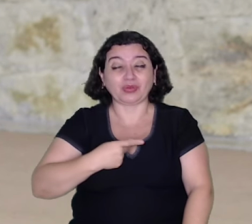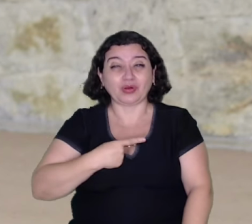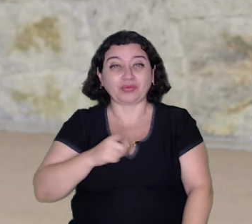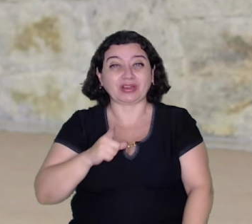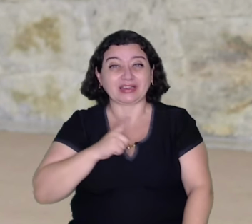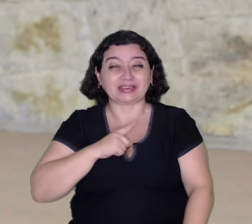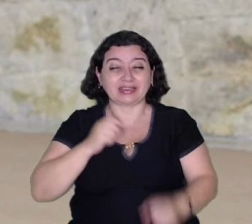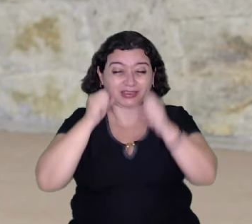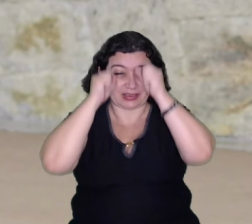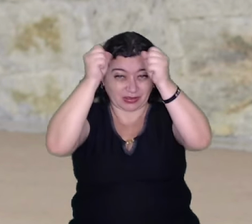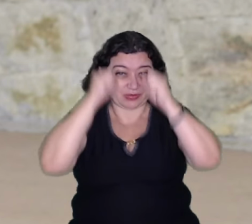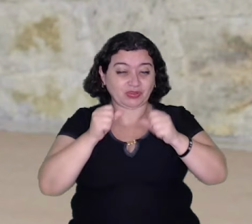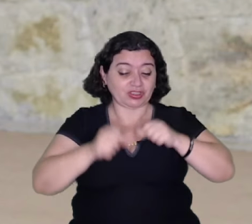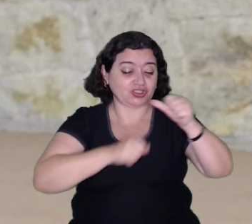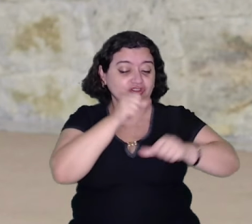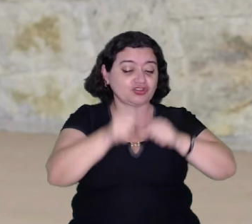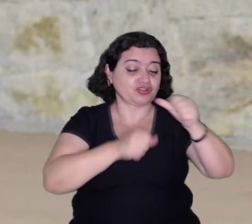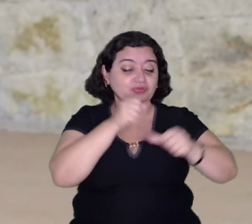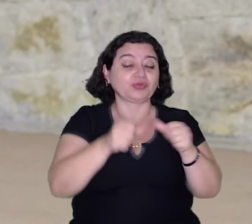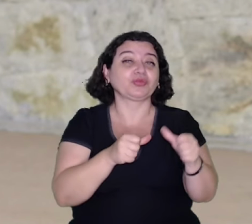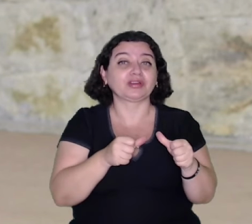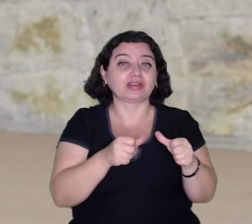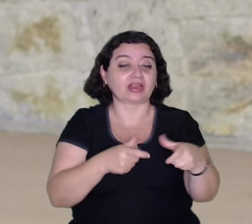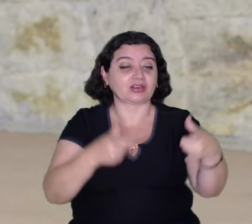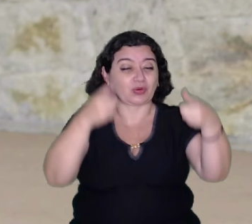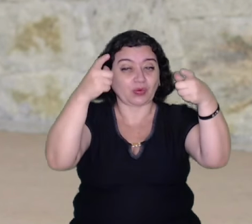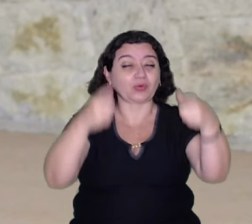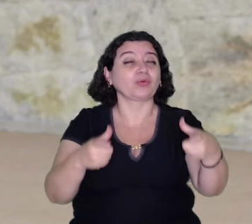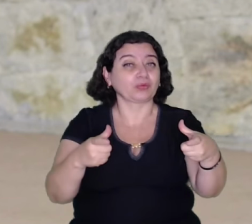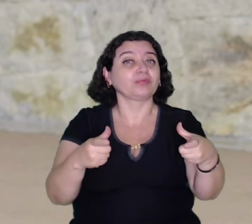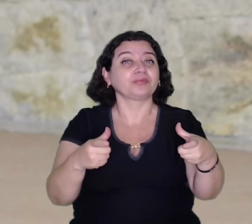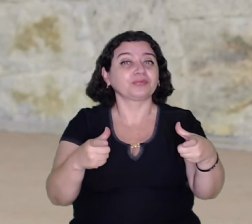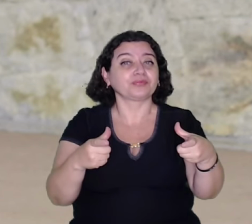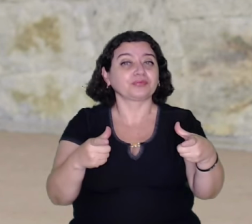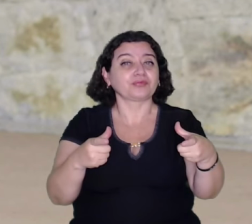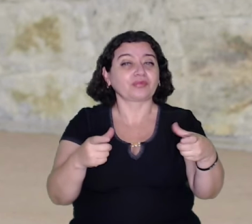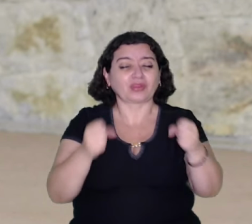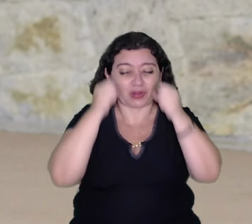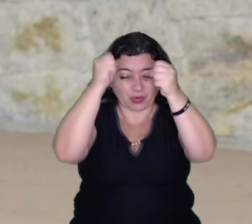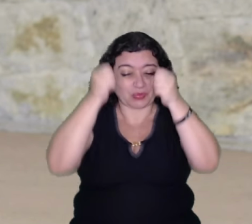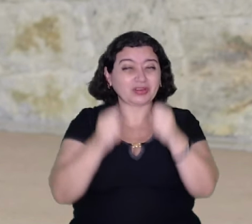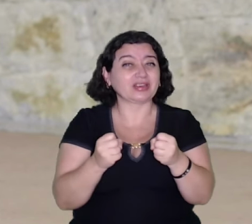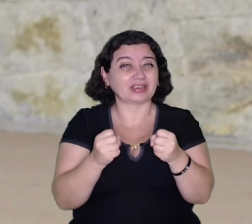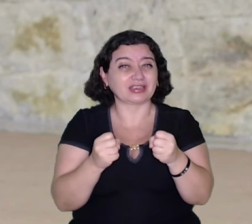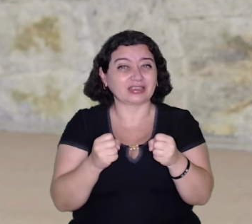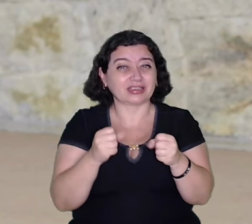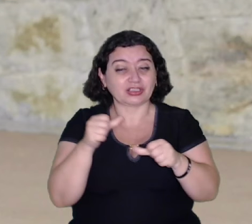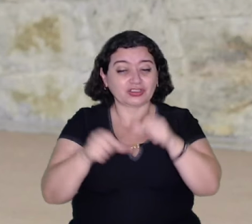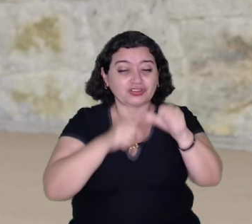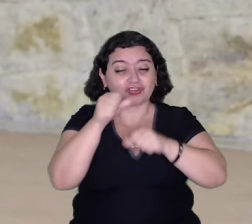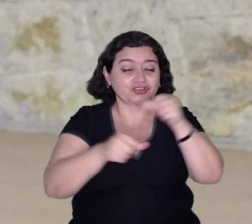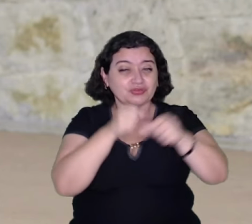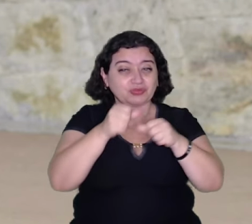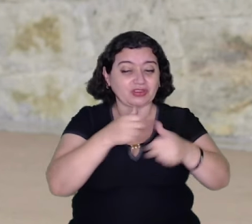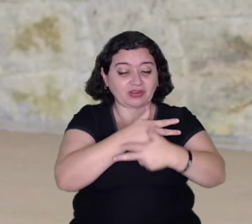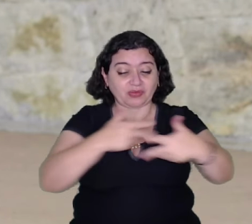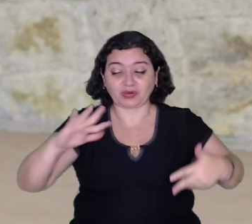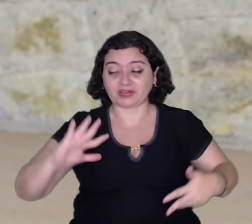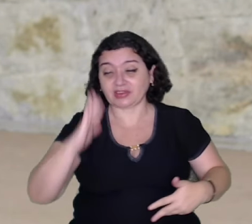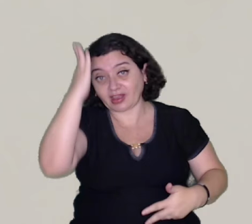o poder de mudar um ambiente. Ela carrega em si um poder de mudar uma